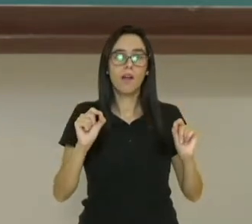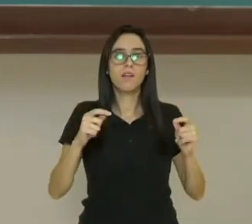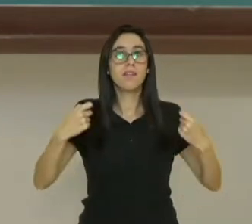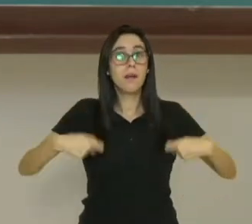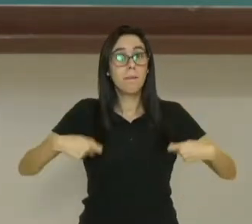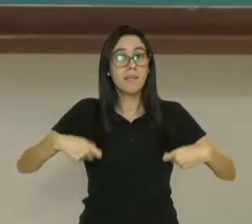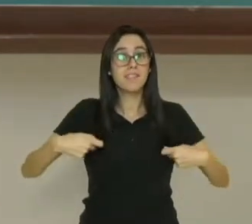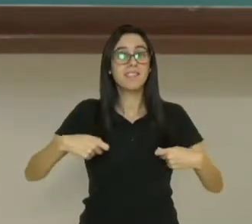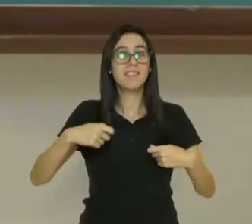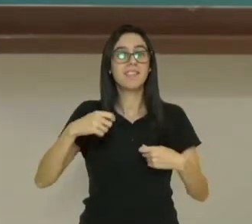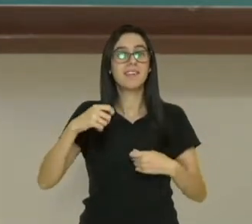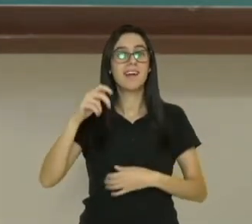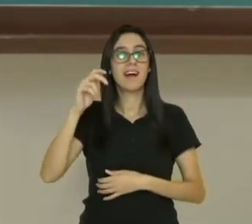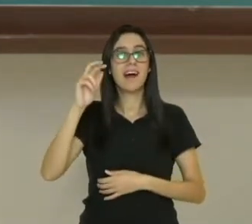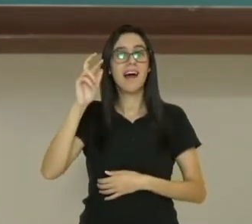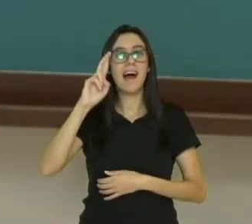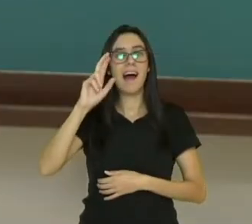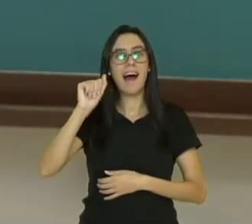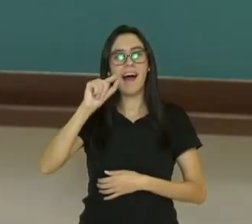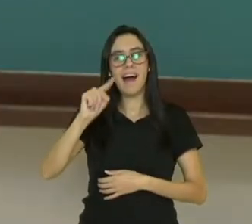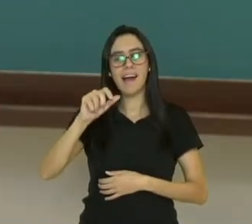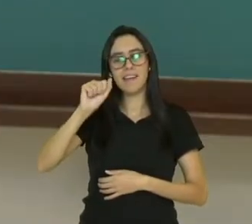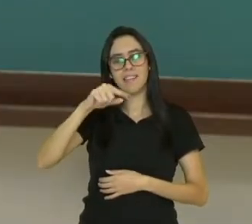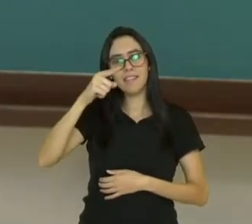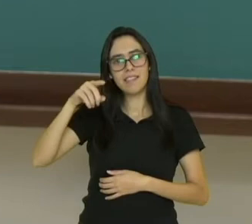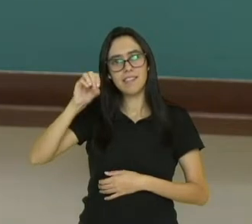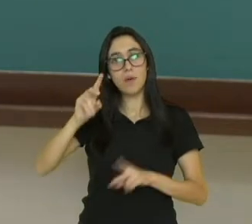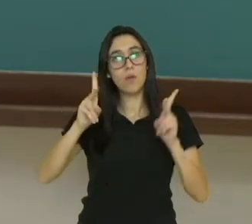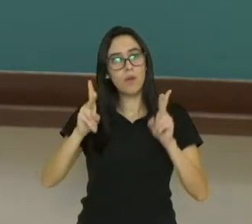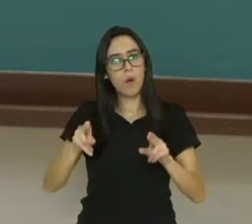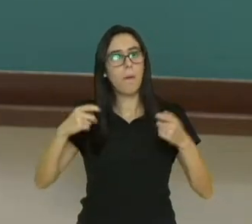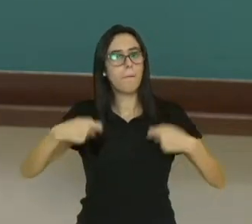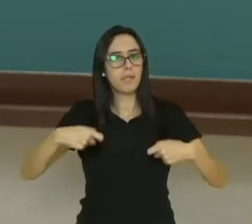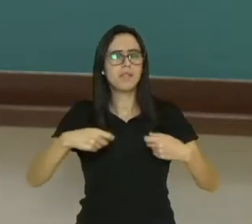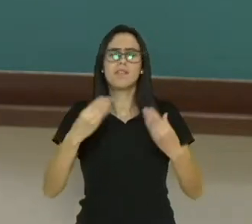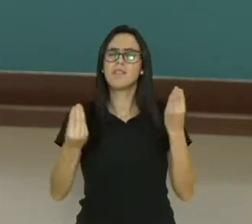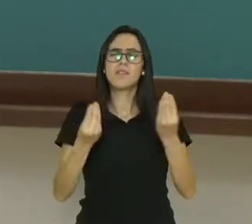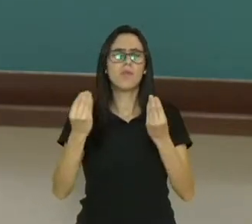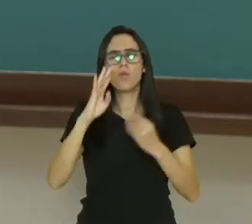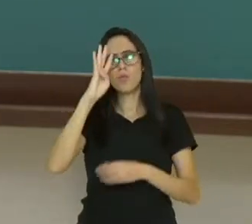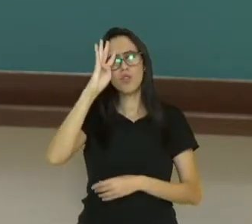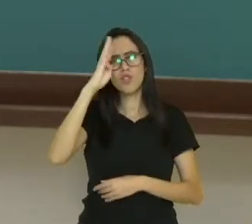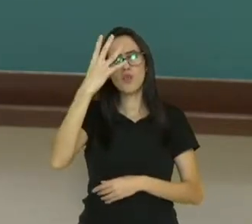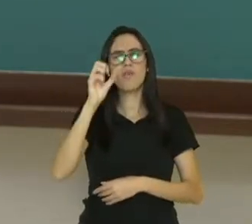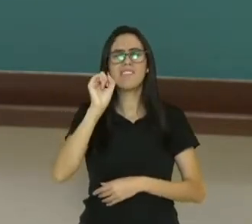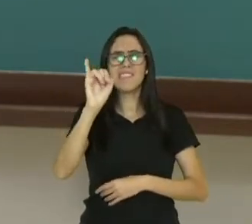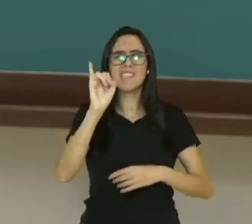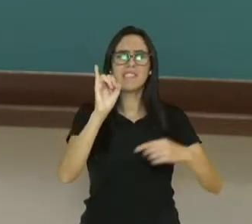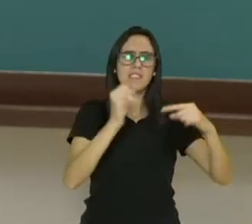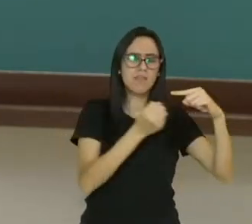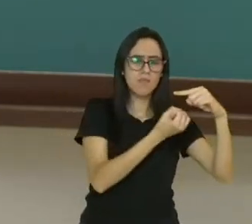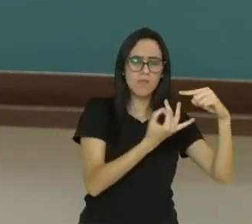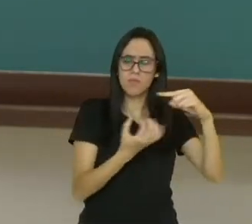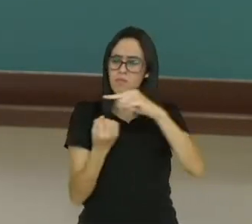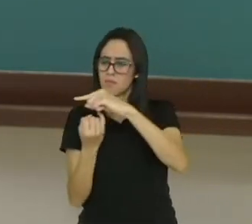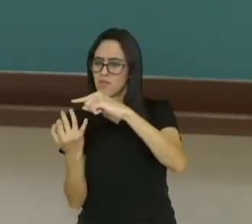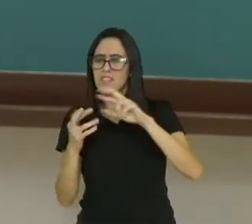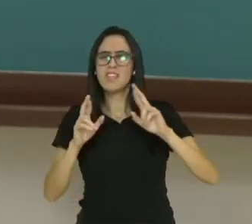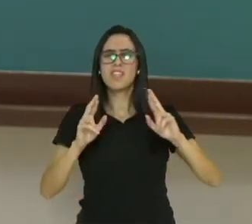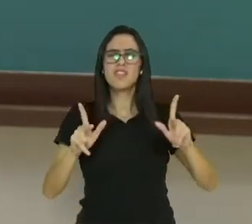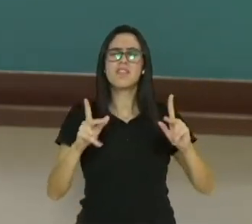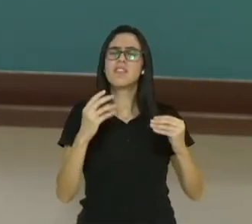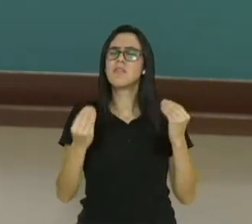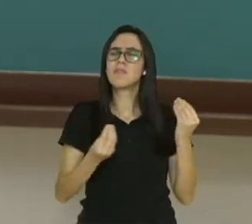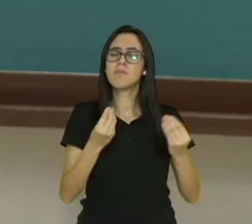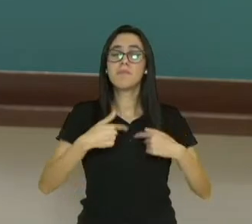igual. Tranquilo? E como é que eu faço aqui então para resolver quando eu tenho esses denominadores diferentes? Eu preciso encontrar um número